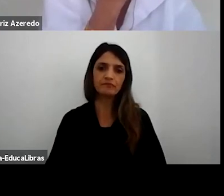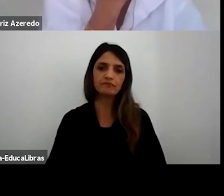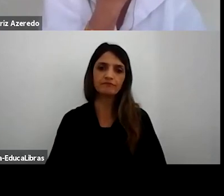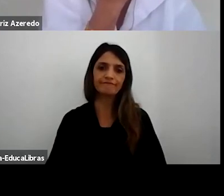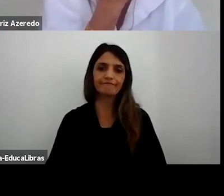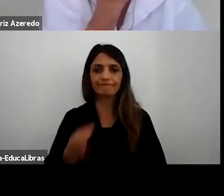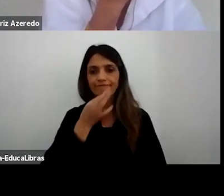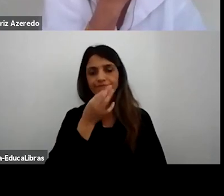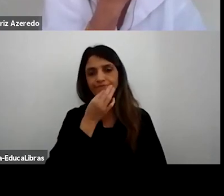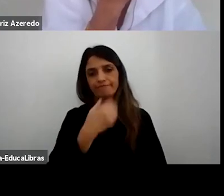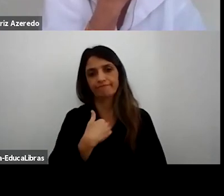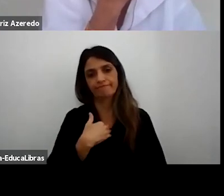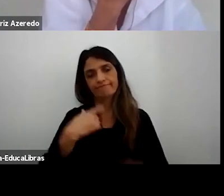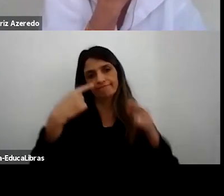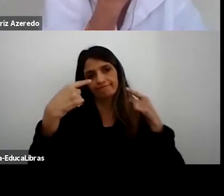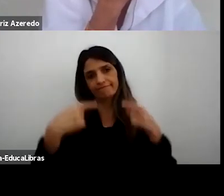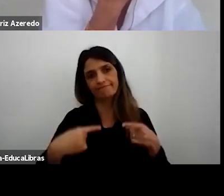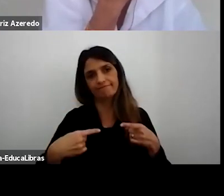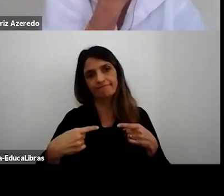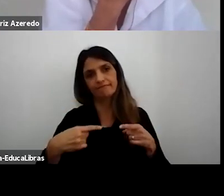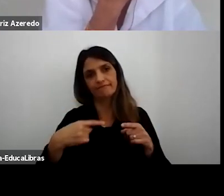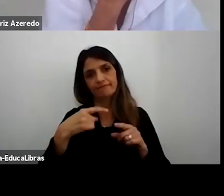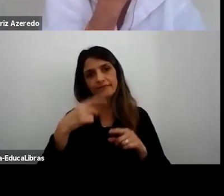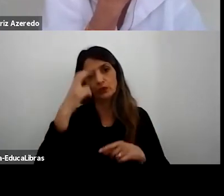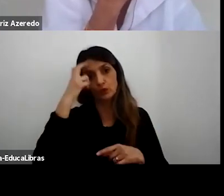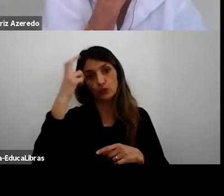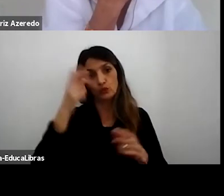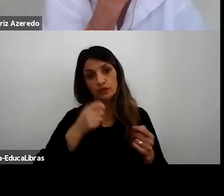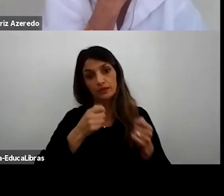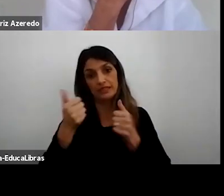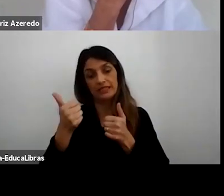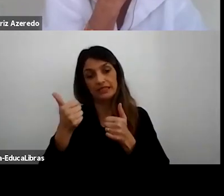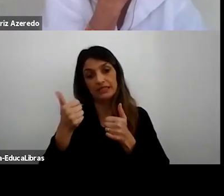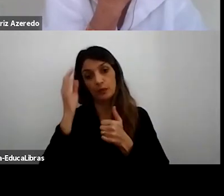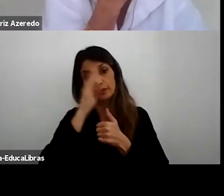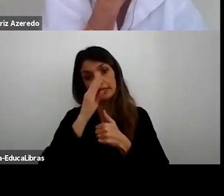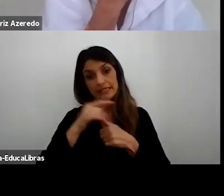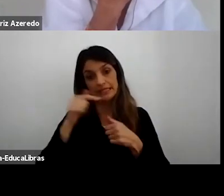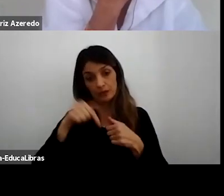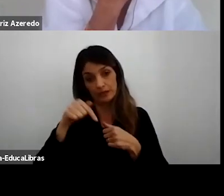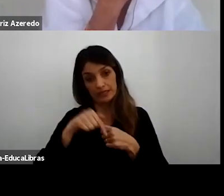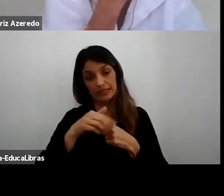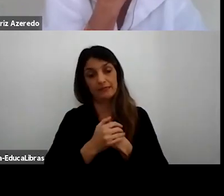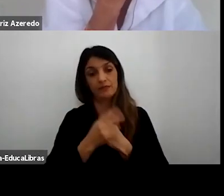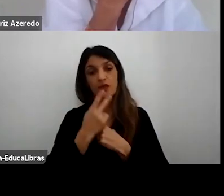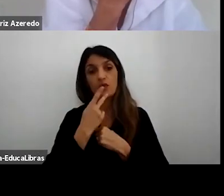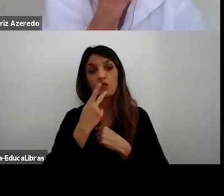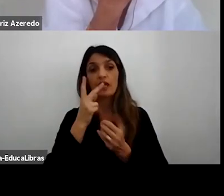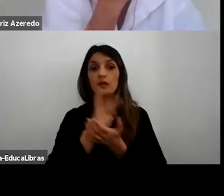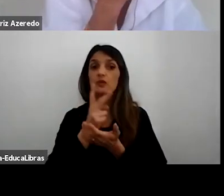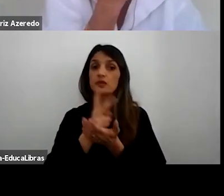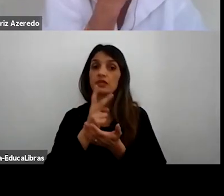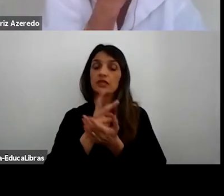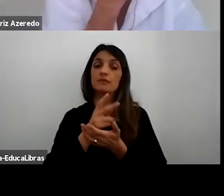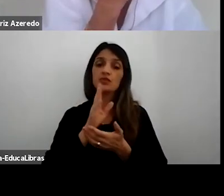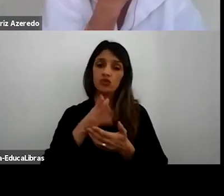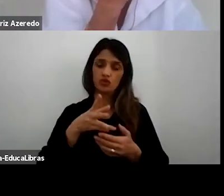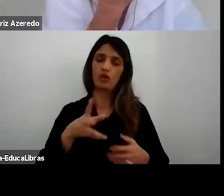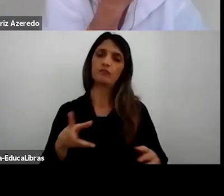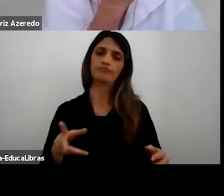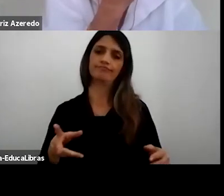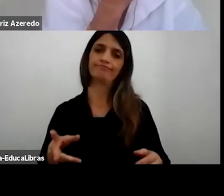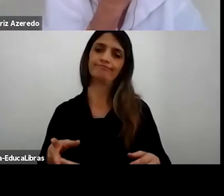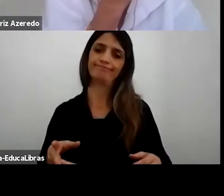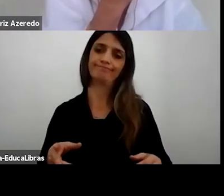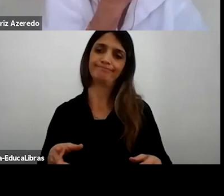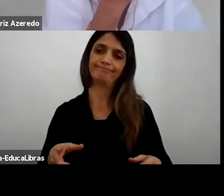maior desafio para a cultura de doação no Brasil hoje. Uma coisa que eu falo sempre e que eu já olhei muito para isso, que é